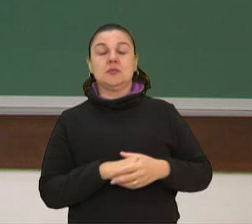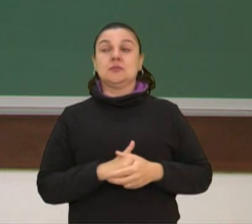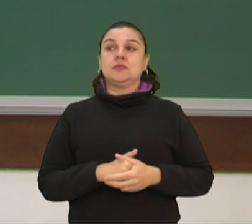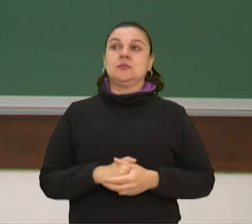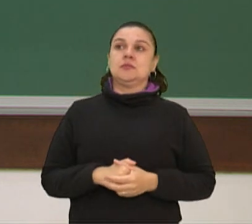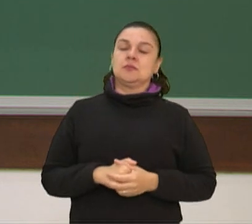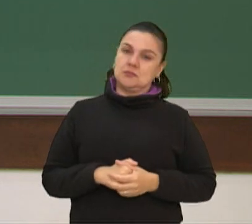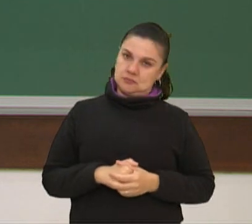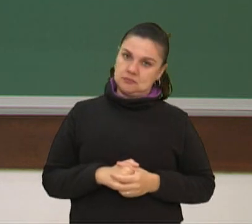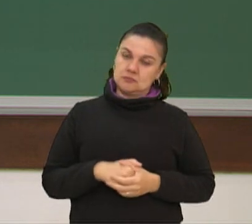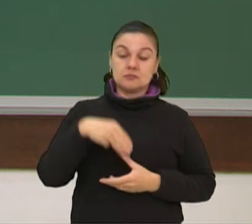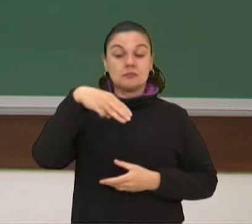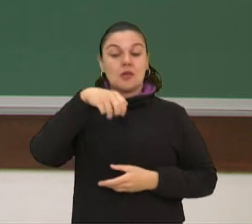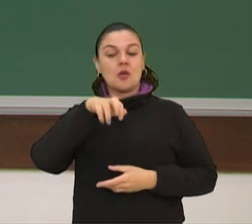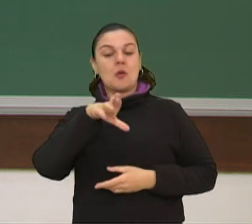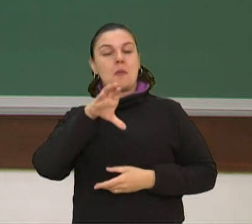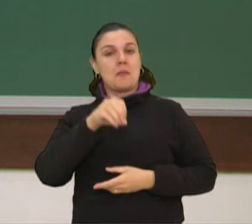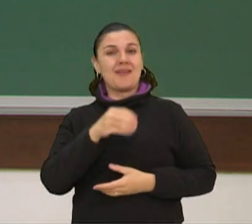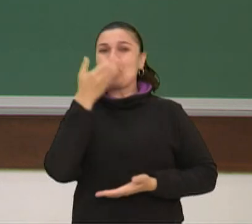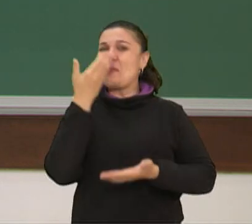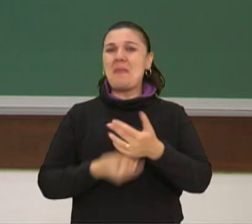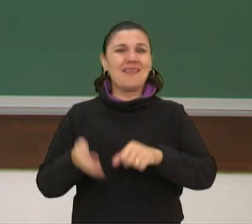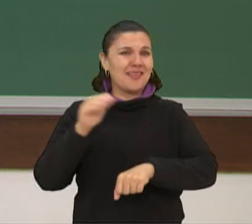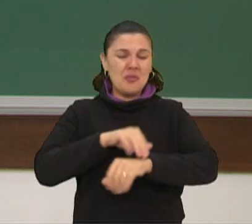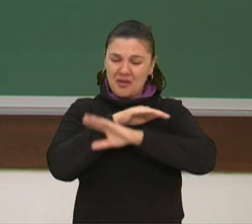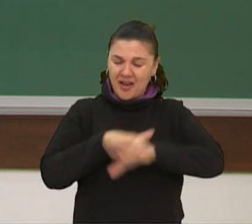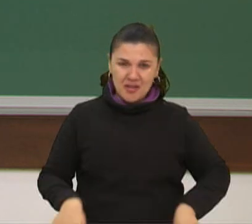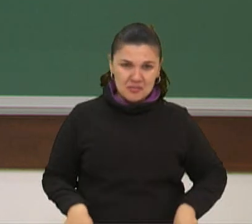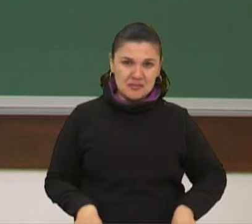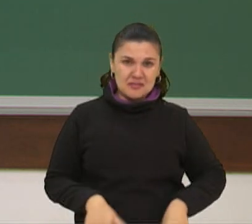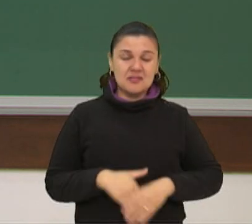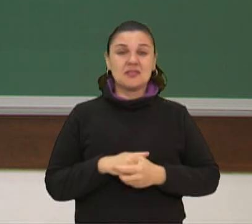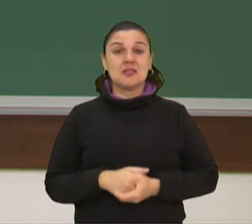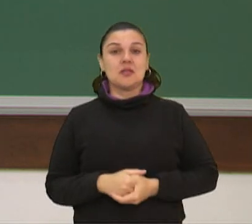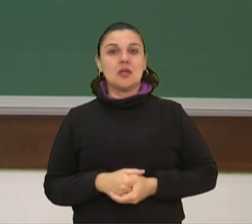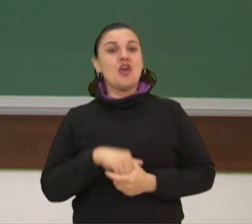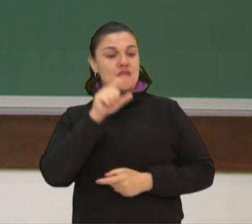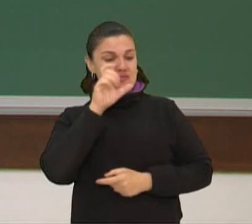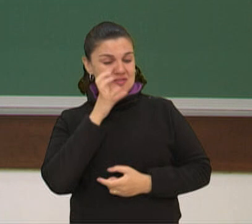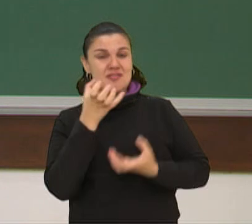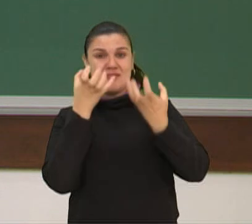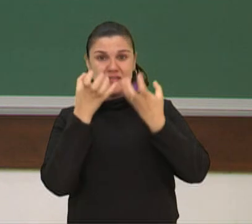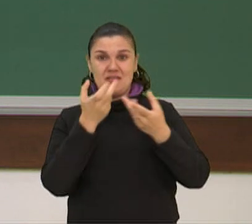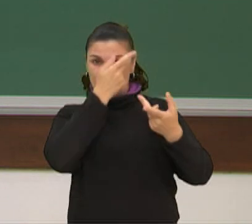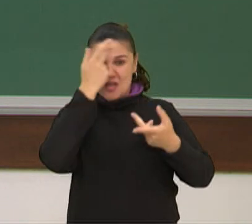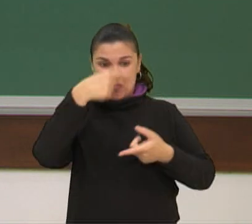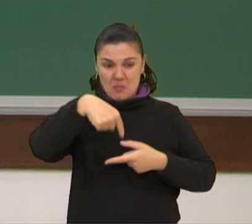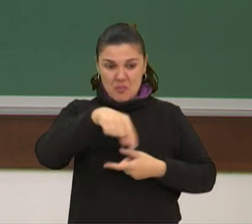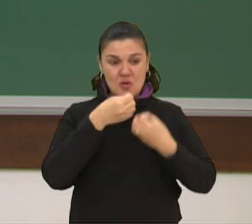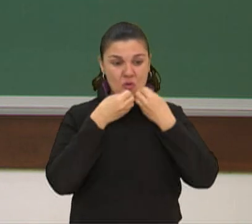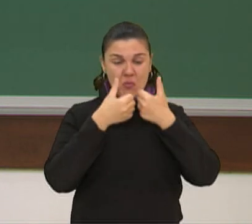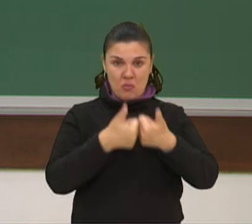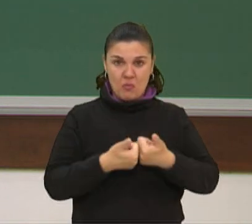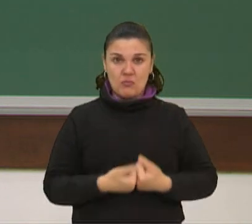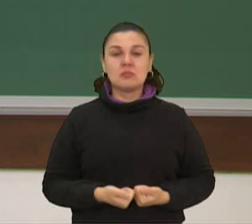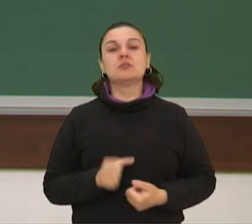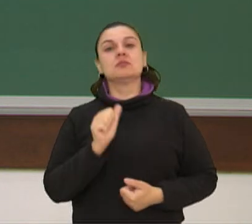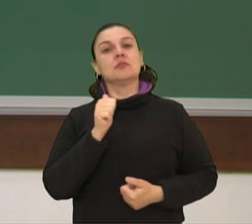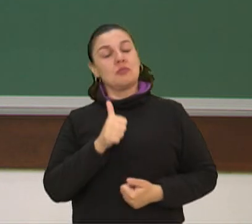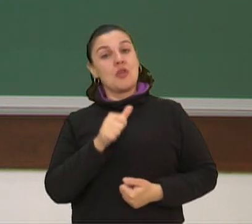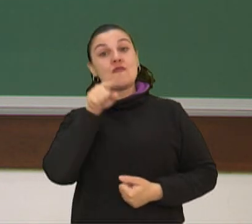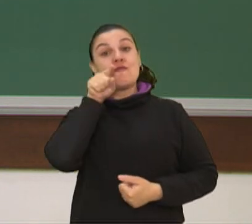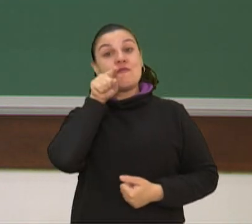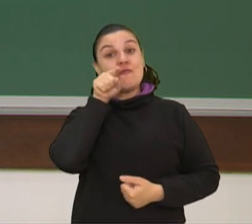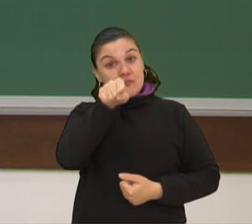novo, né? A gente sempre falando mal dos outros. Né? Ah, que o outro fez errado, que o outro deveria ter feito